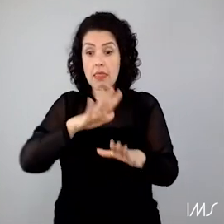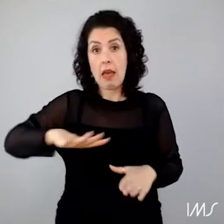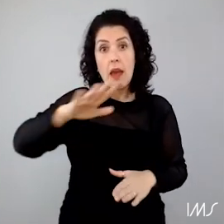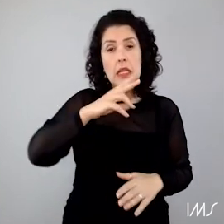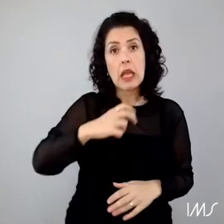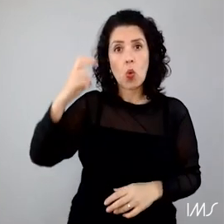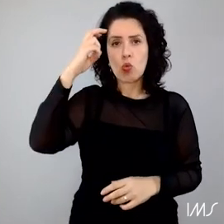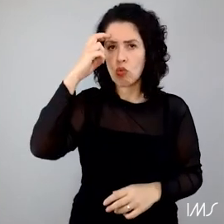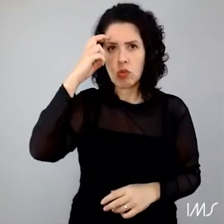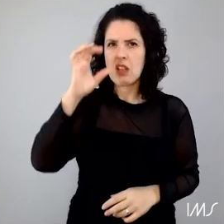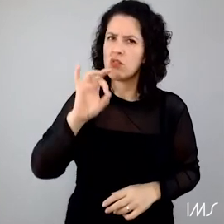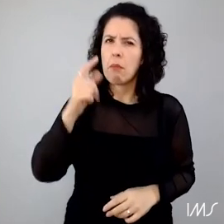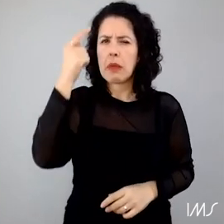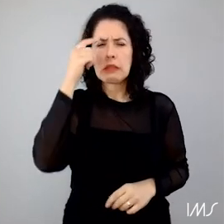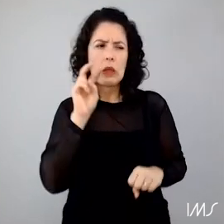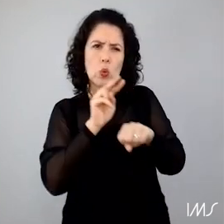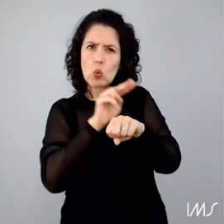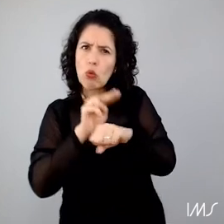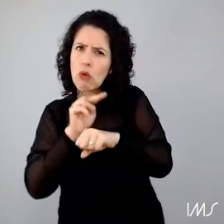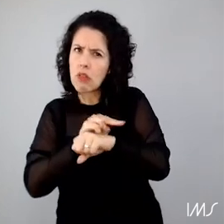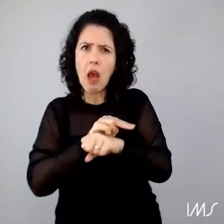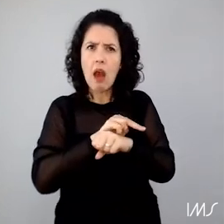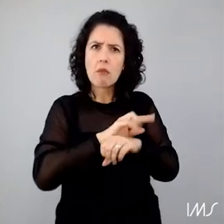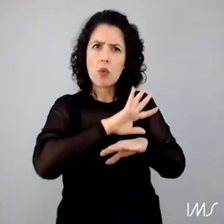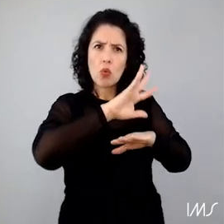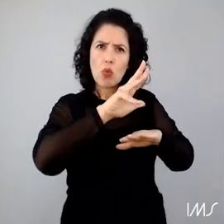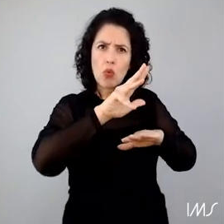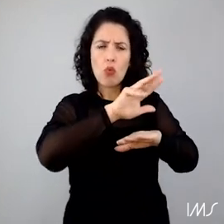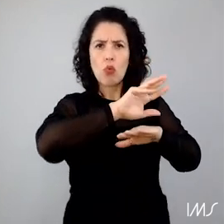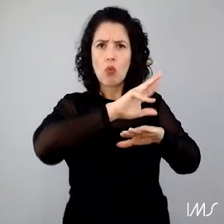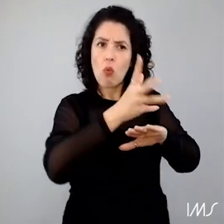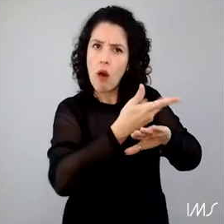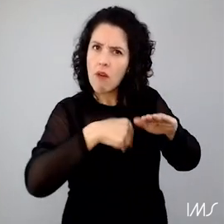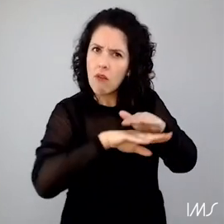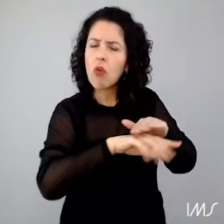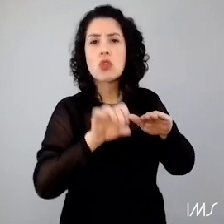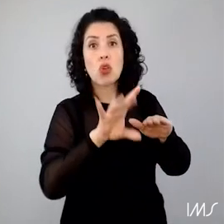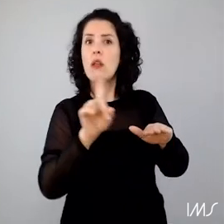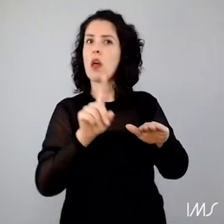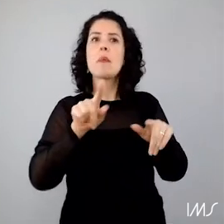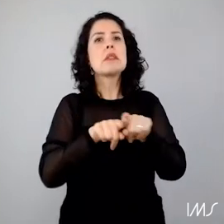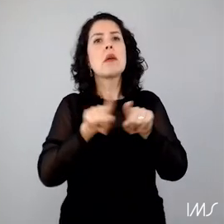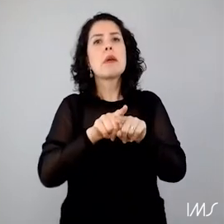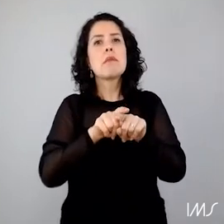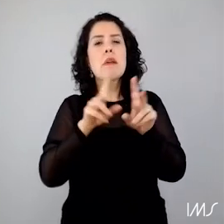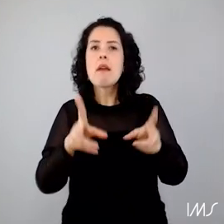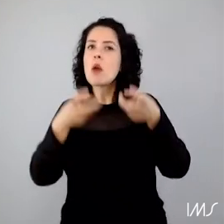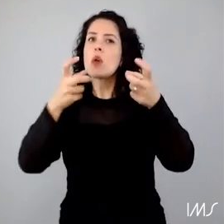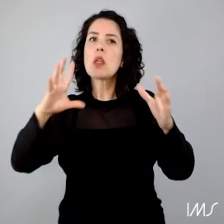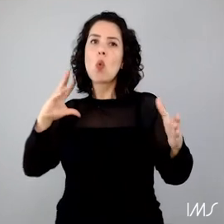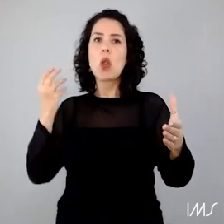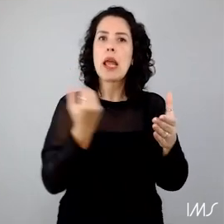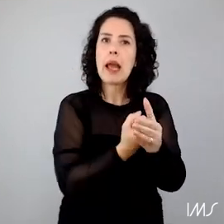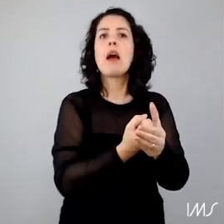de legados significativos, né, produzidos na sociedade por indivíduos de vários perfis,